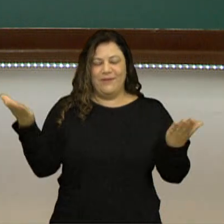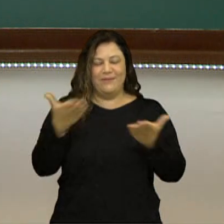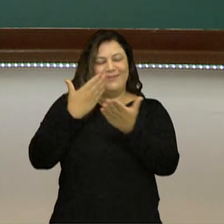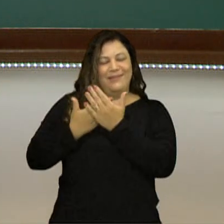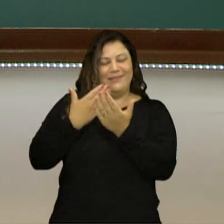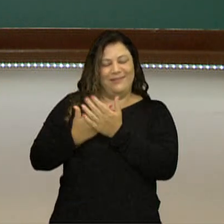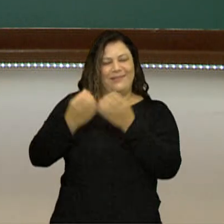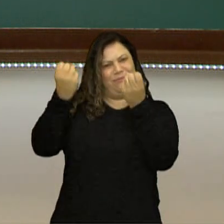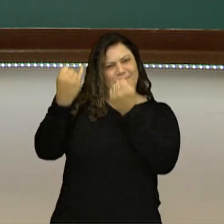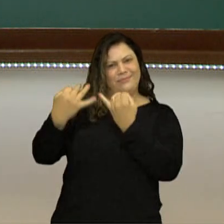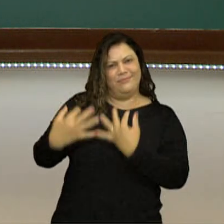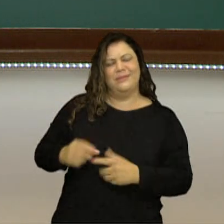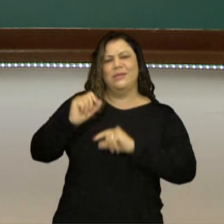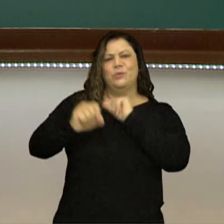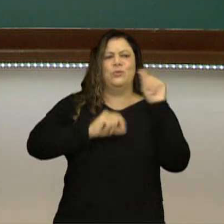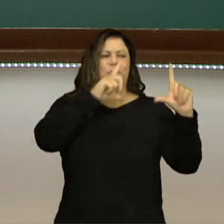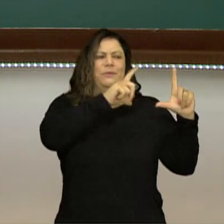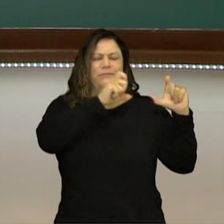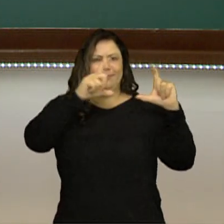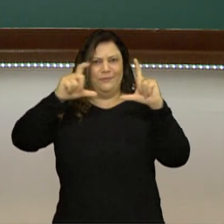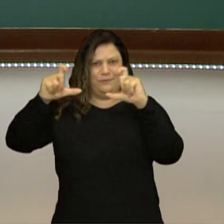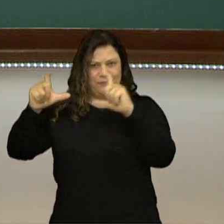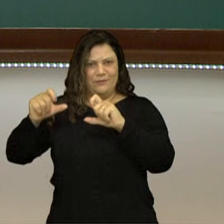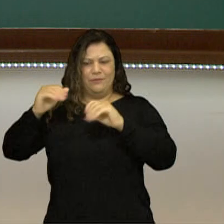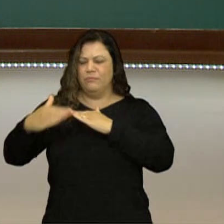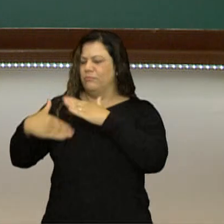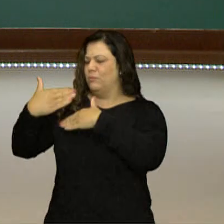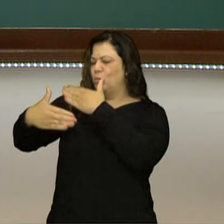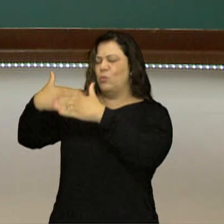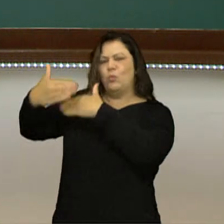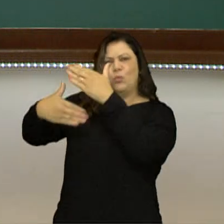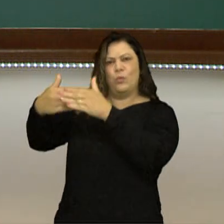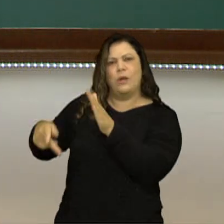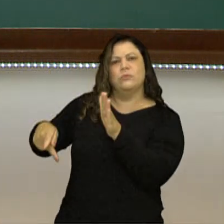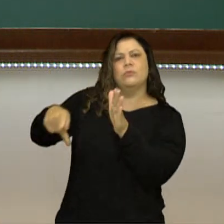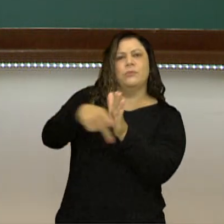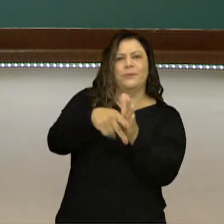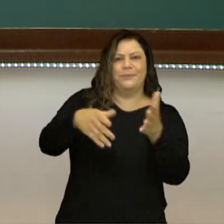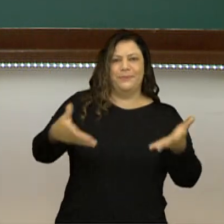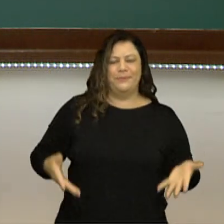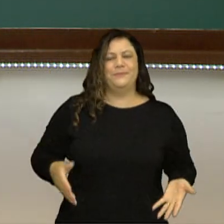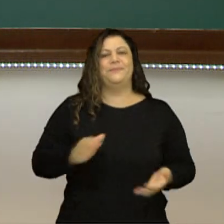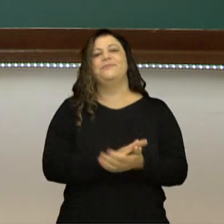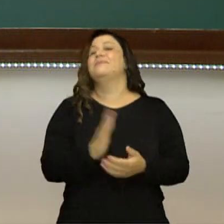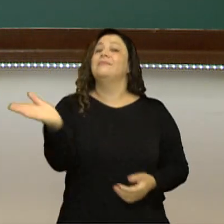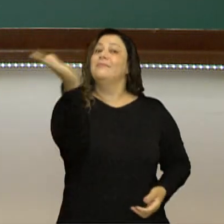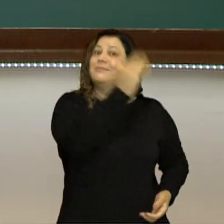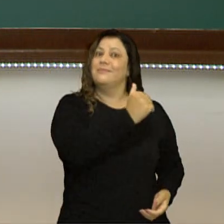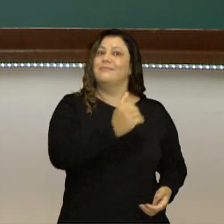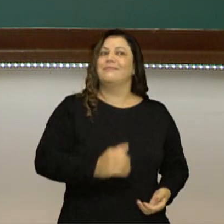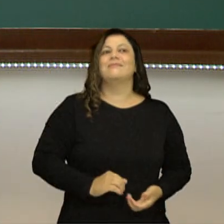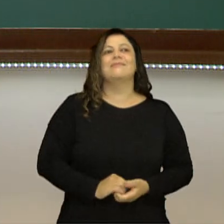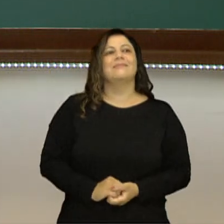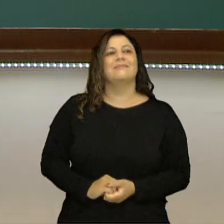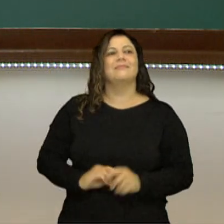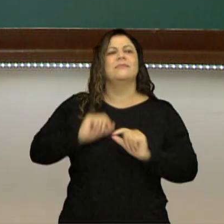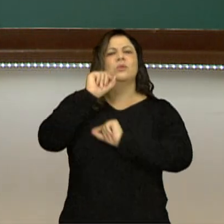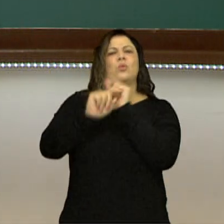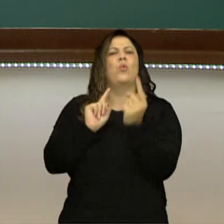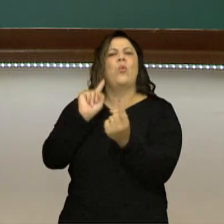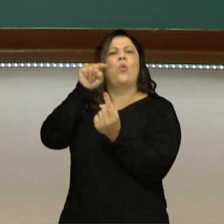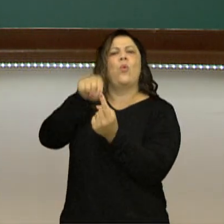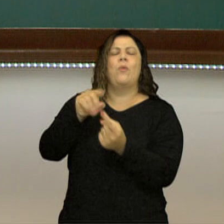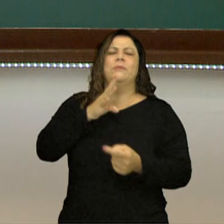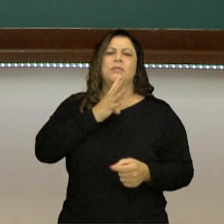sobre fotografias e processos fotográficos. Me acompanhe. Como objetivo, nós